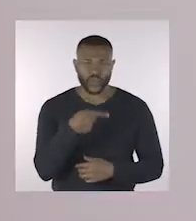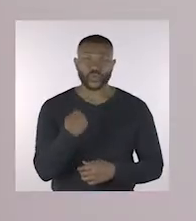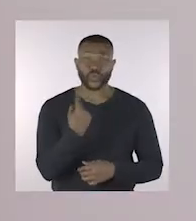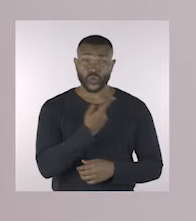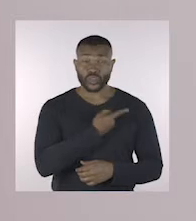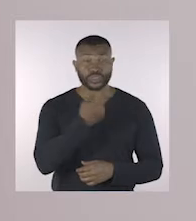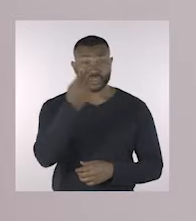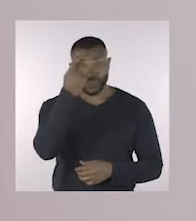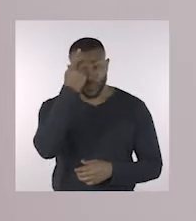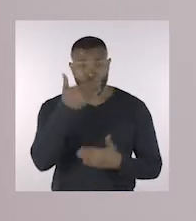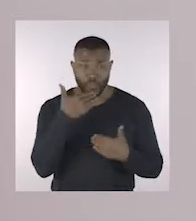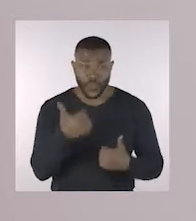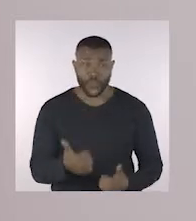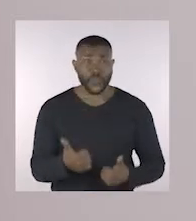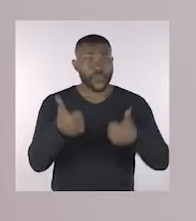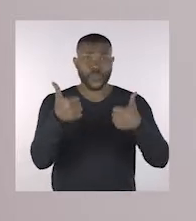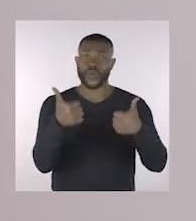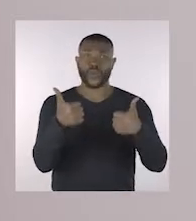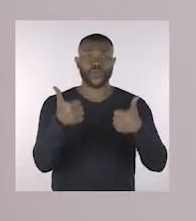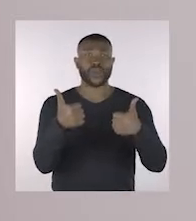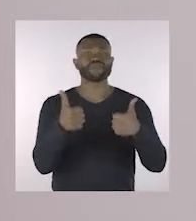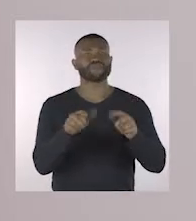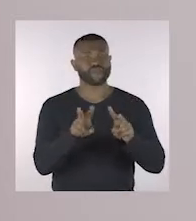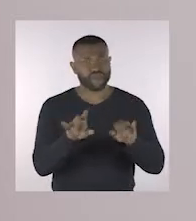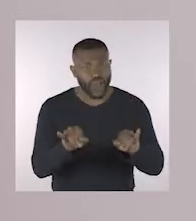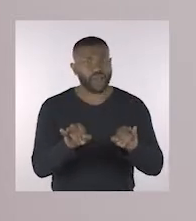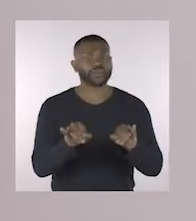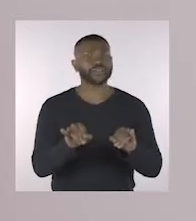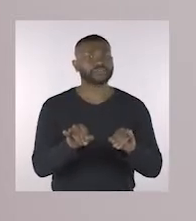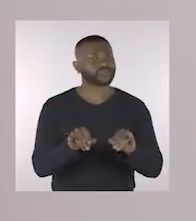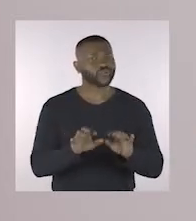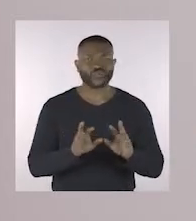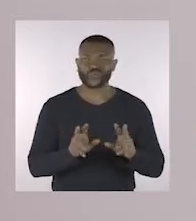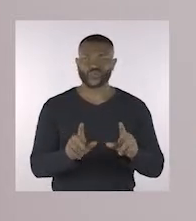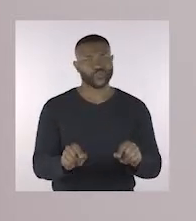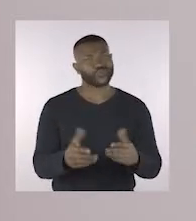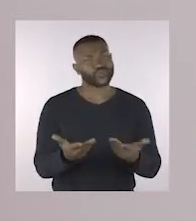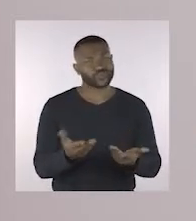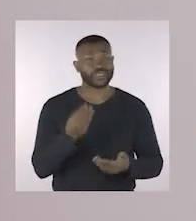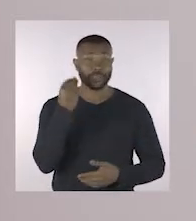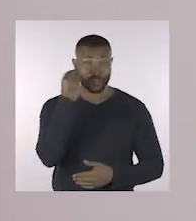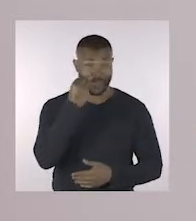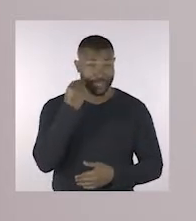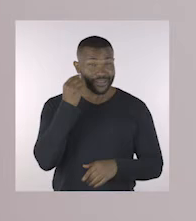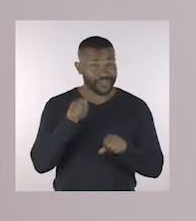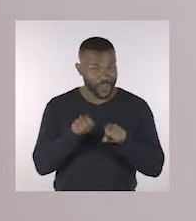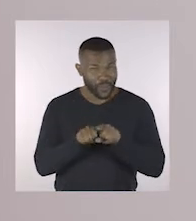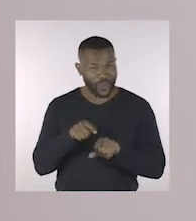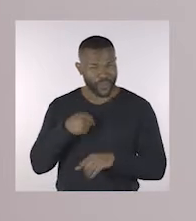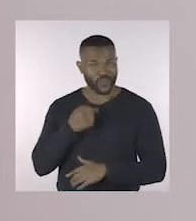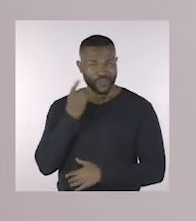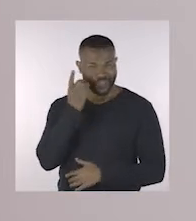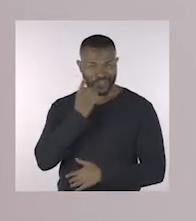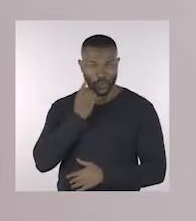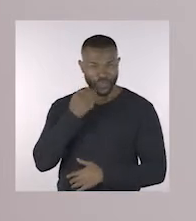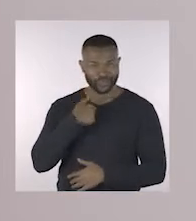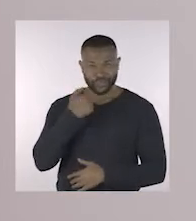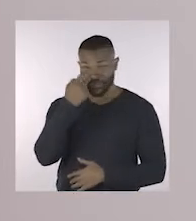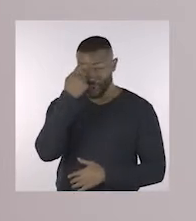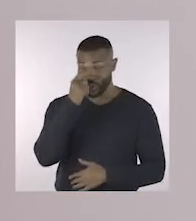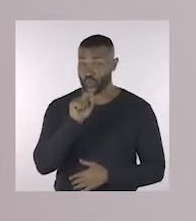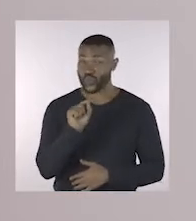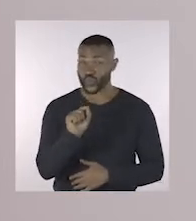chegar e falar não nós vamos mudar essa para melhor a cidade de São Paulo em todos os campos e experiência no legislativo